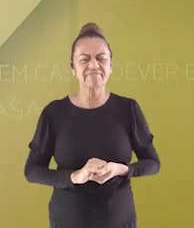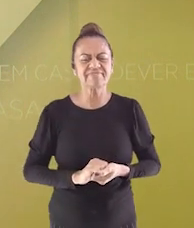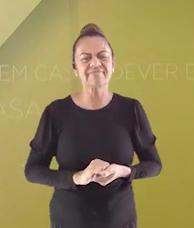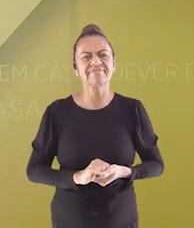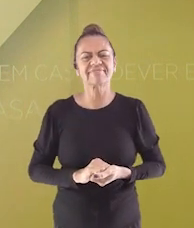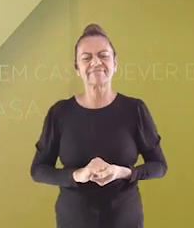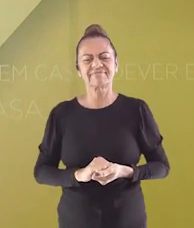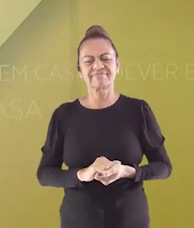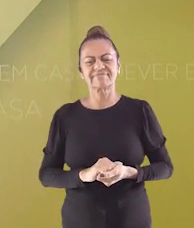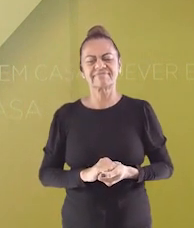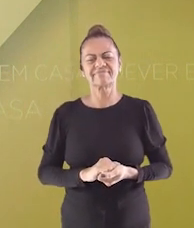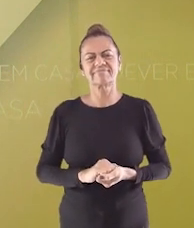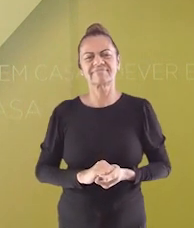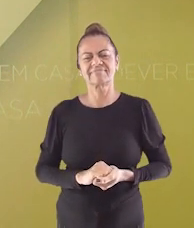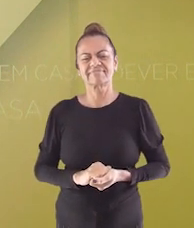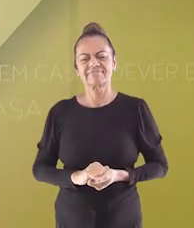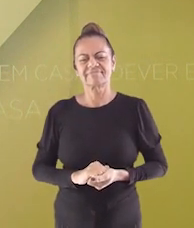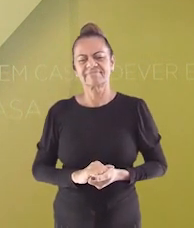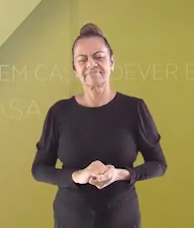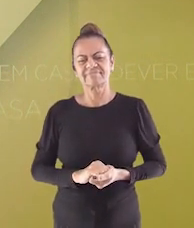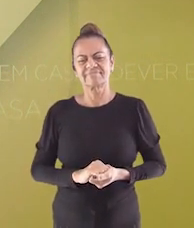no estado sólido.